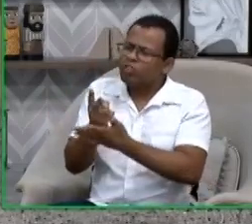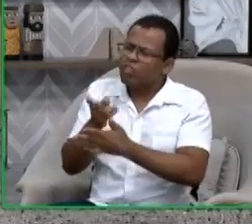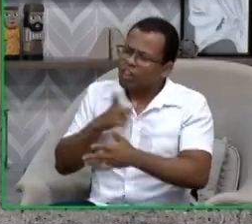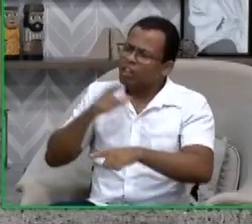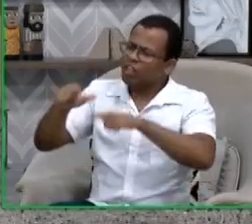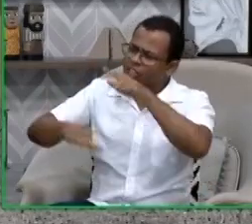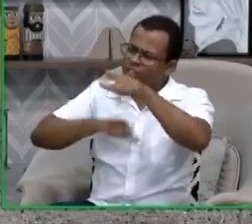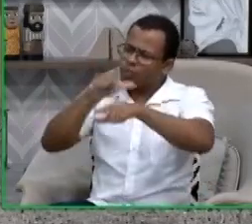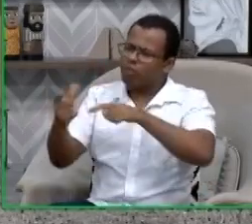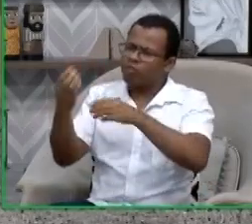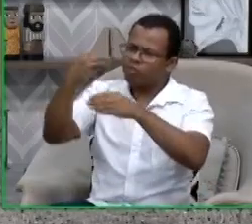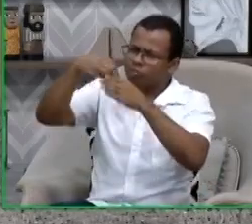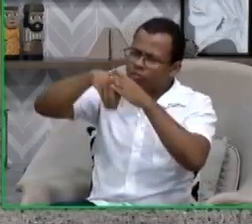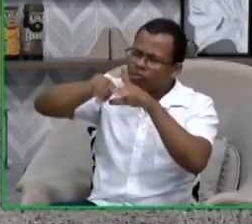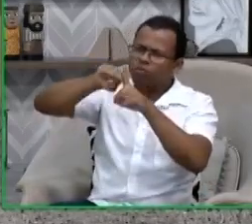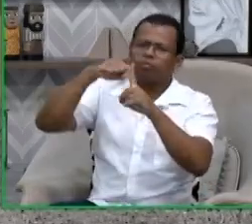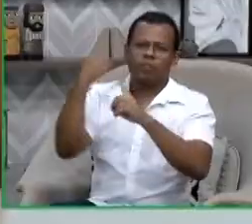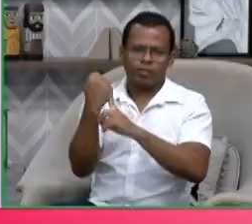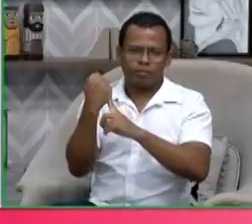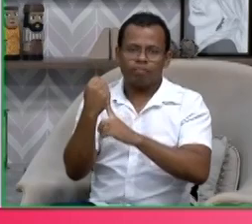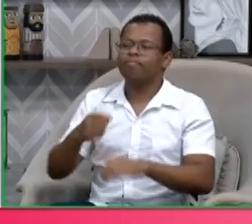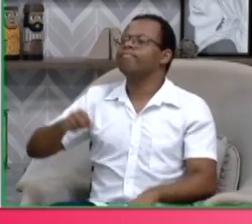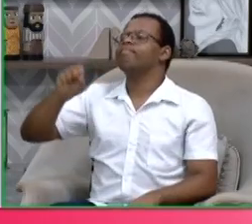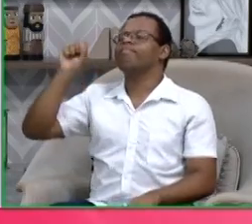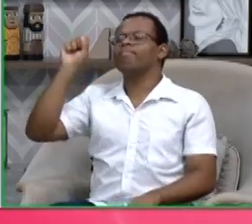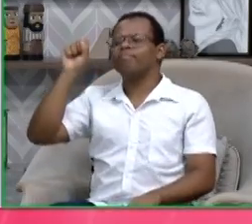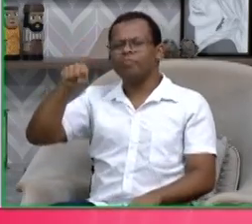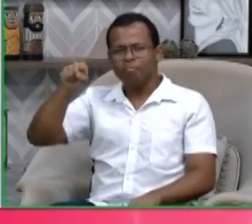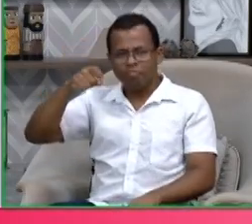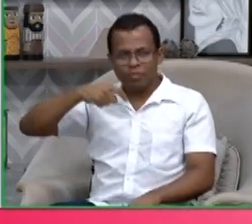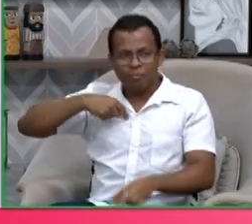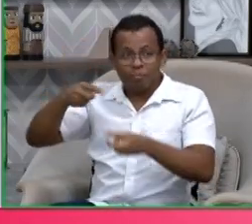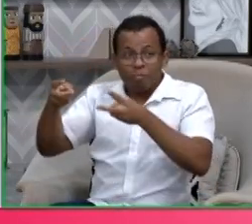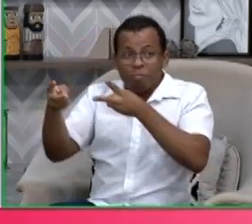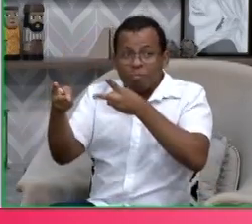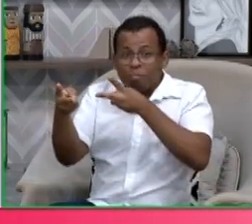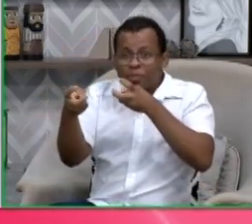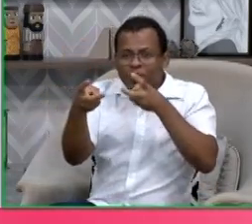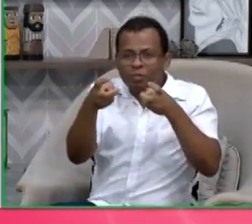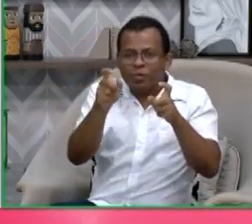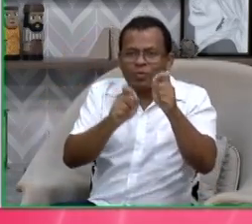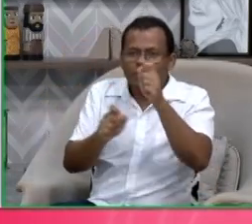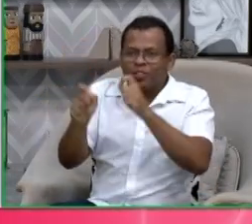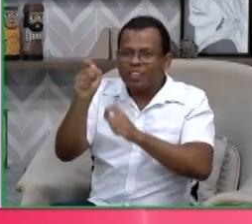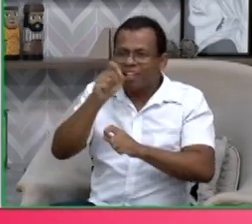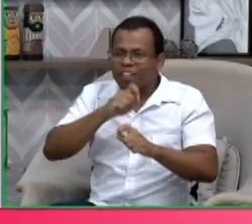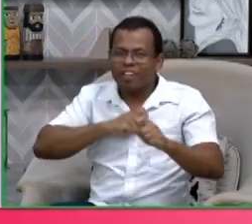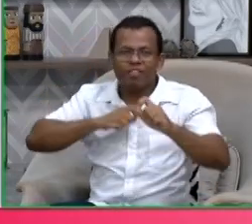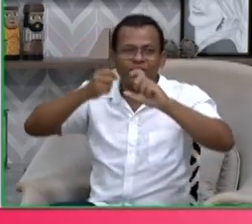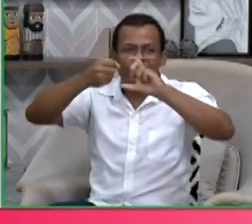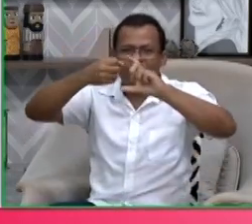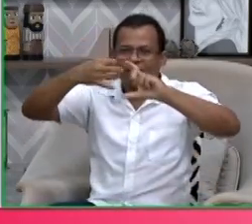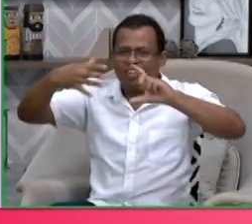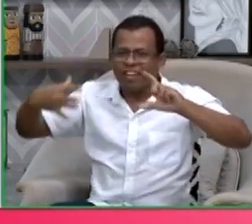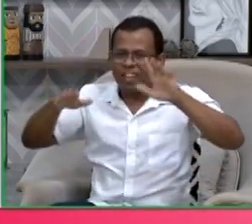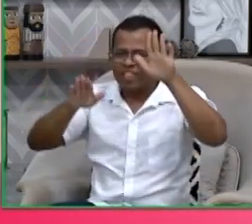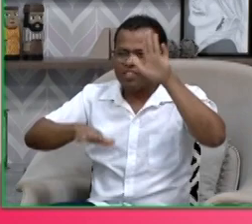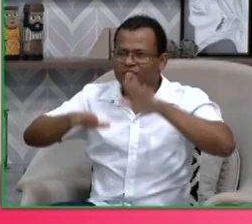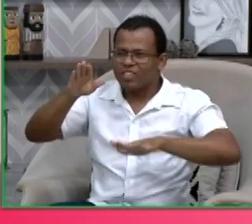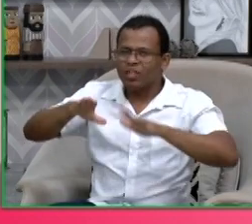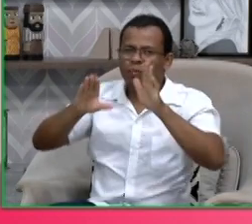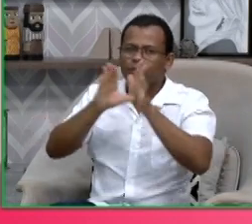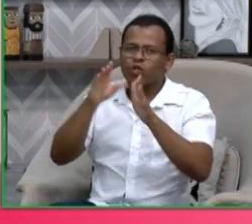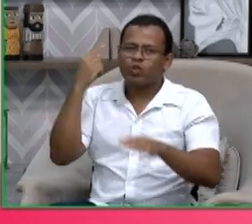trabalhado, né, na sociedade. Sim. Nós percebemos que, em muitos aspectos, às vezes a comunidade surda